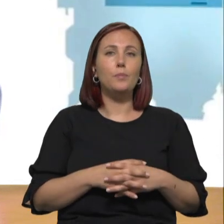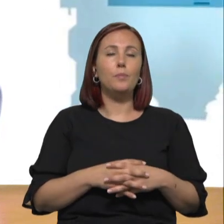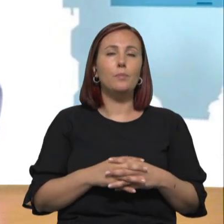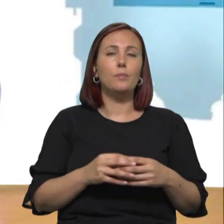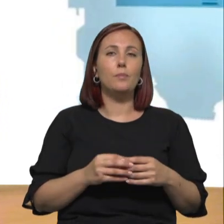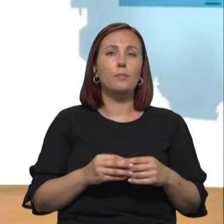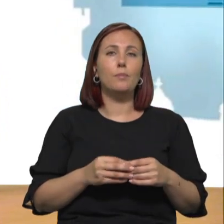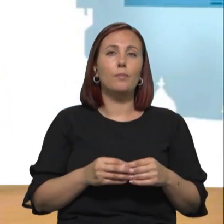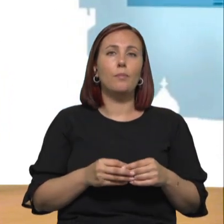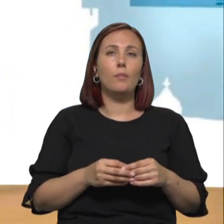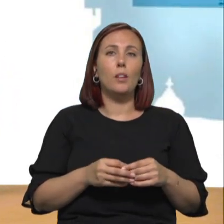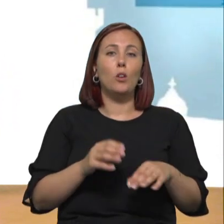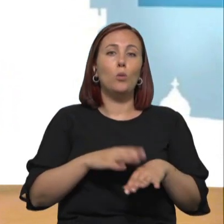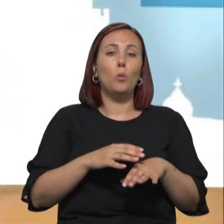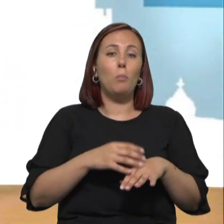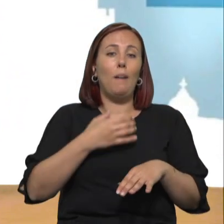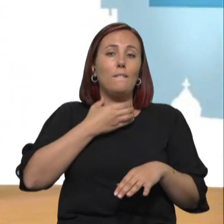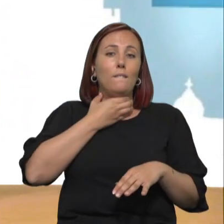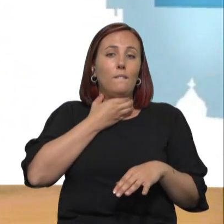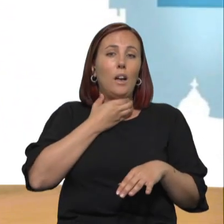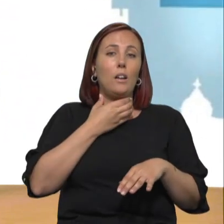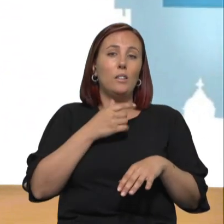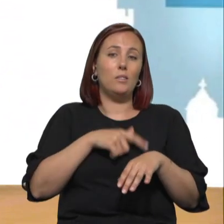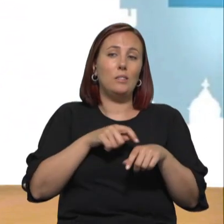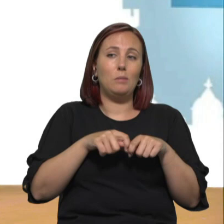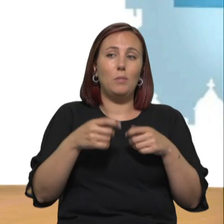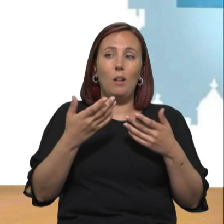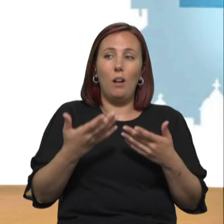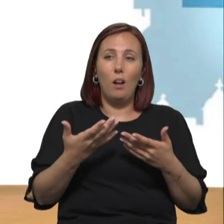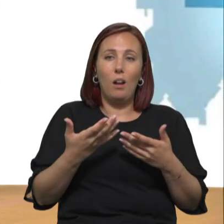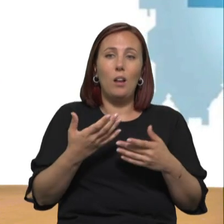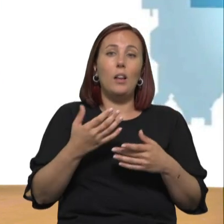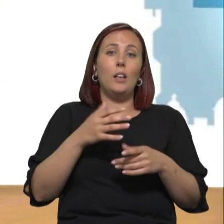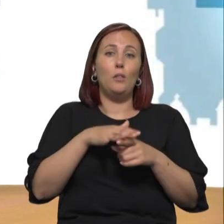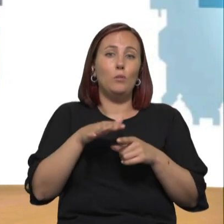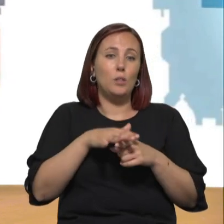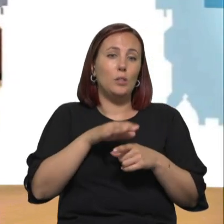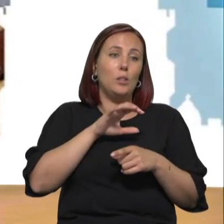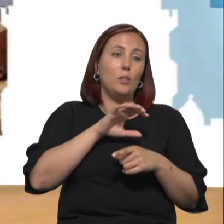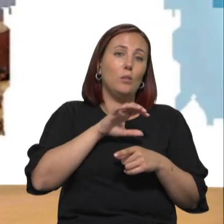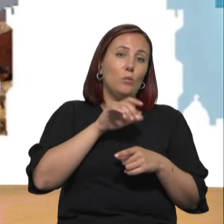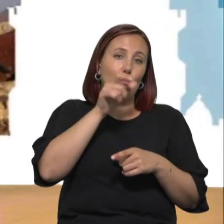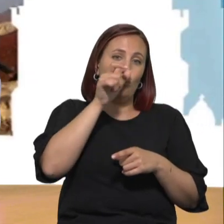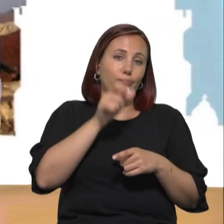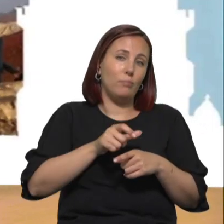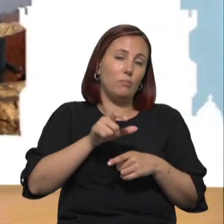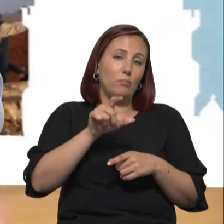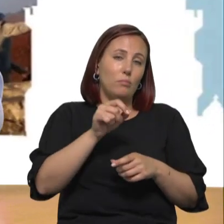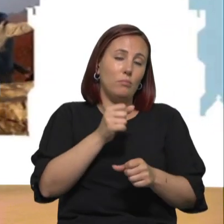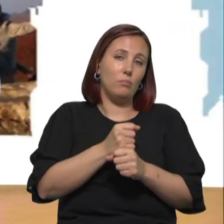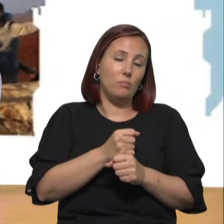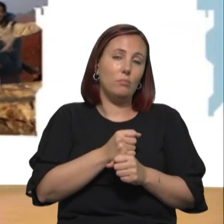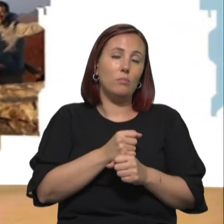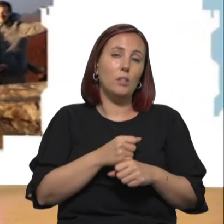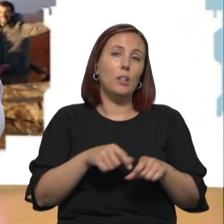O tipo de crise que assolou os países e os trabalhadores em especial foi, digamos, uma